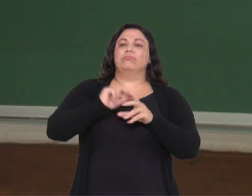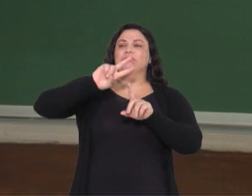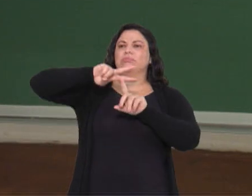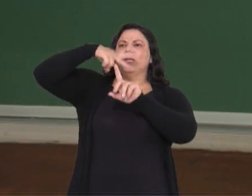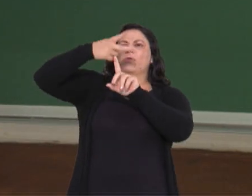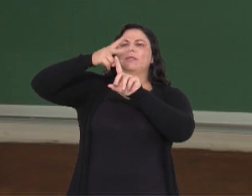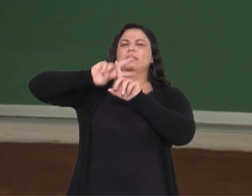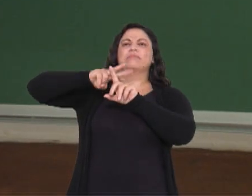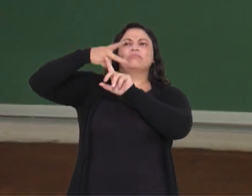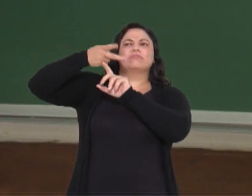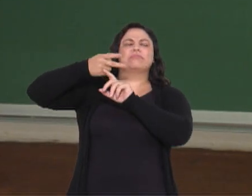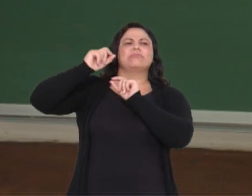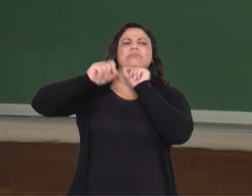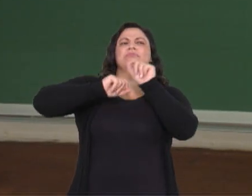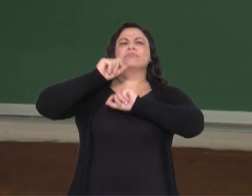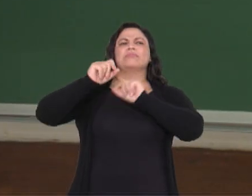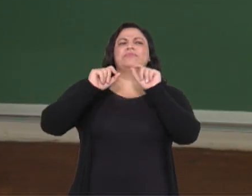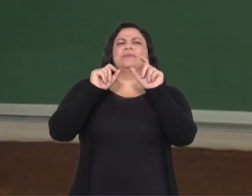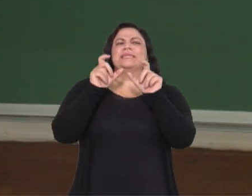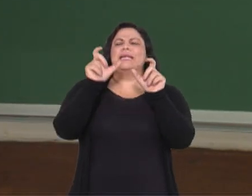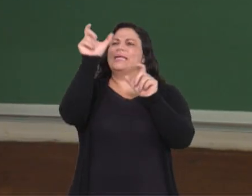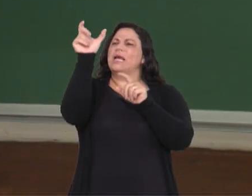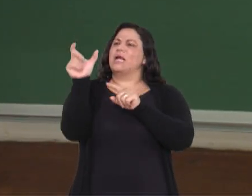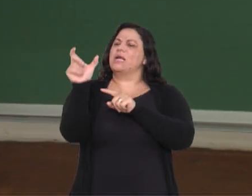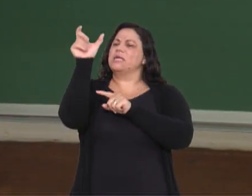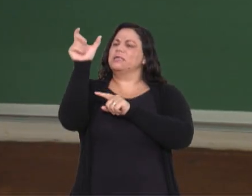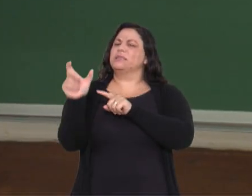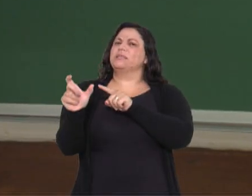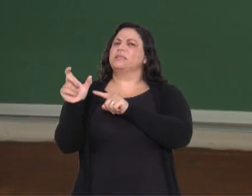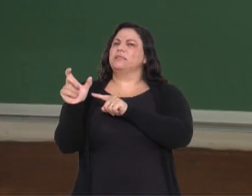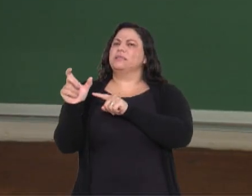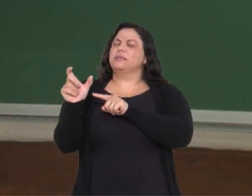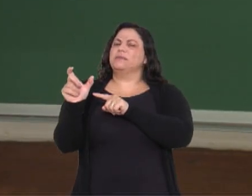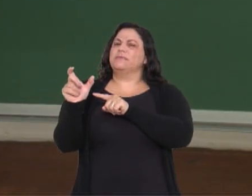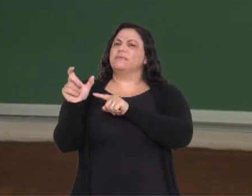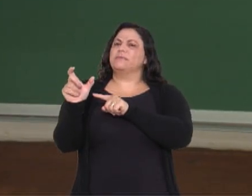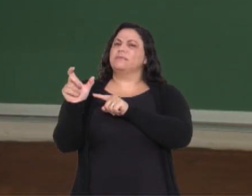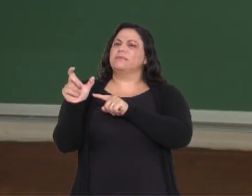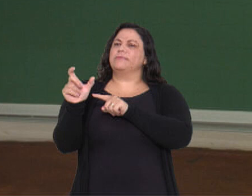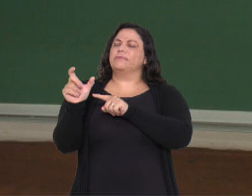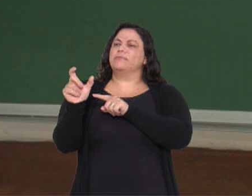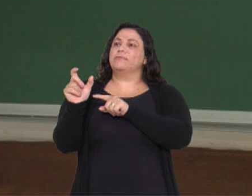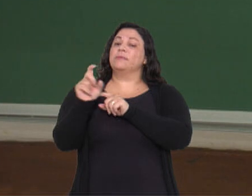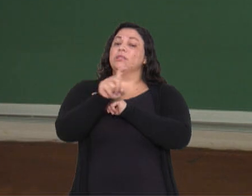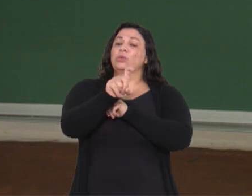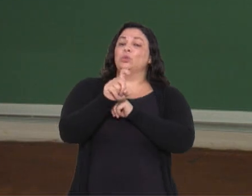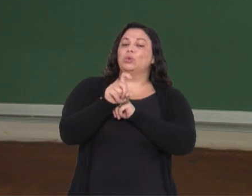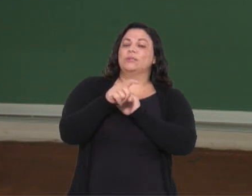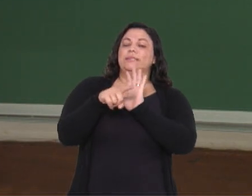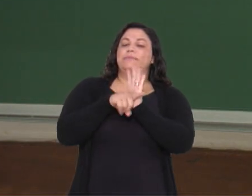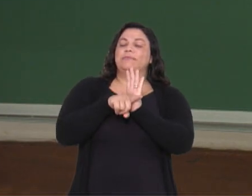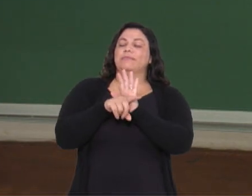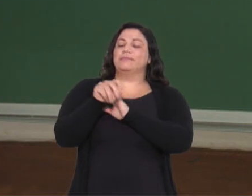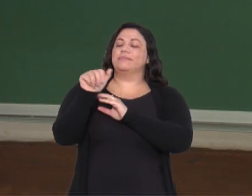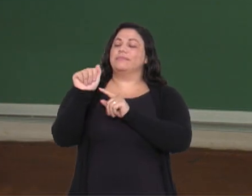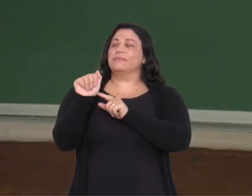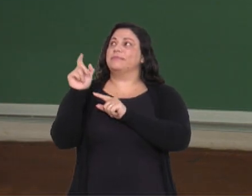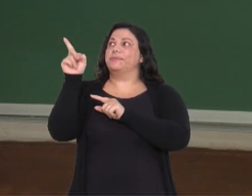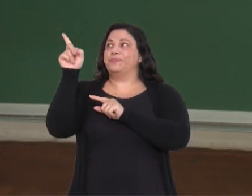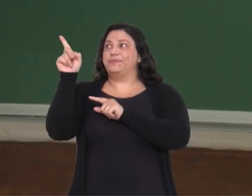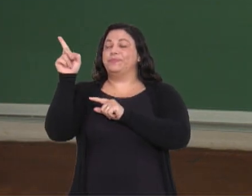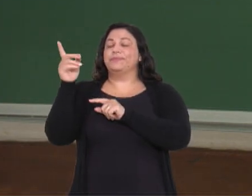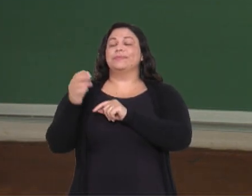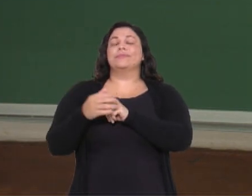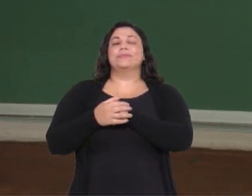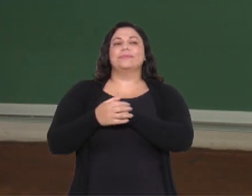este trecho ao quadrado. Quem é esse trecho aqui do nosso triângulo? X menos A. Vai dar essa diferença. Quem é esse trecho